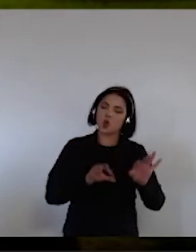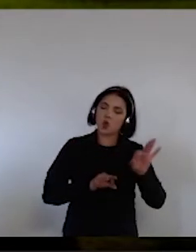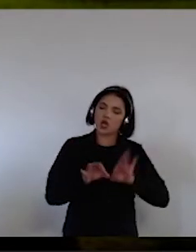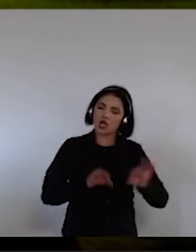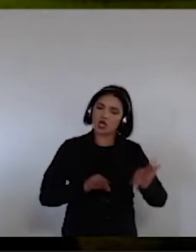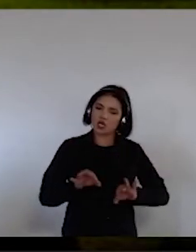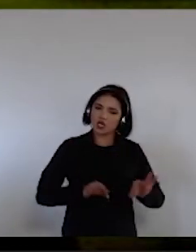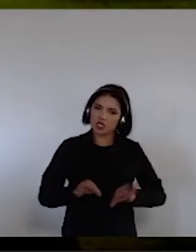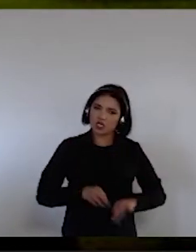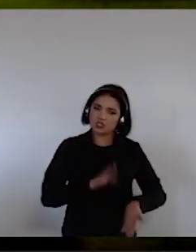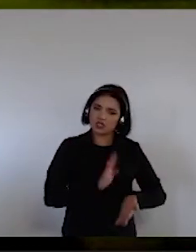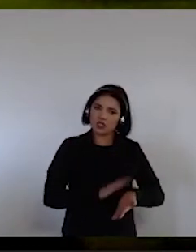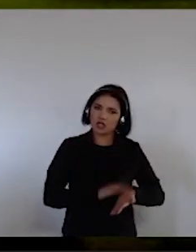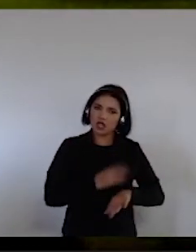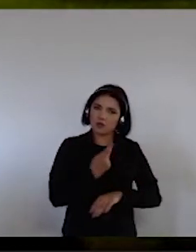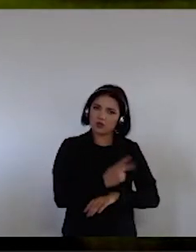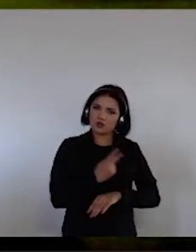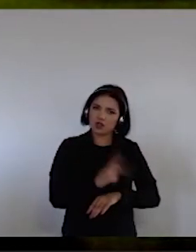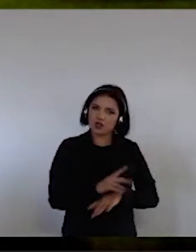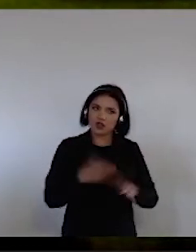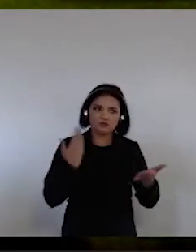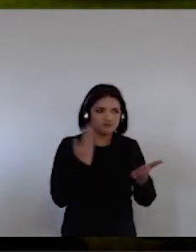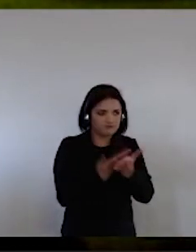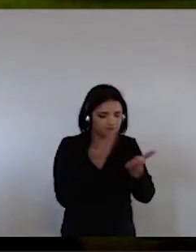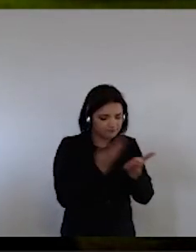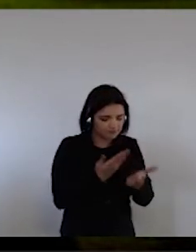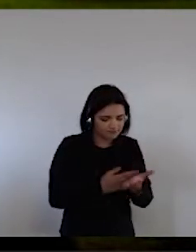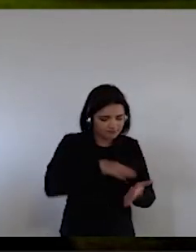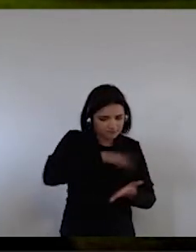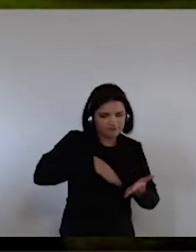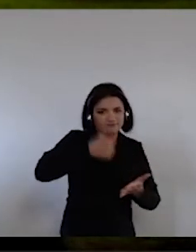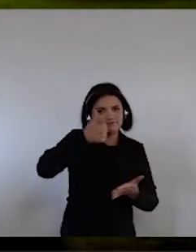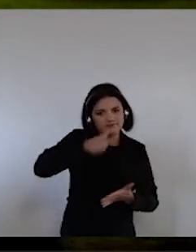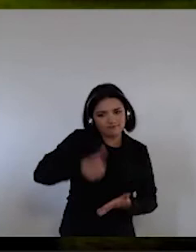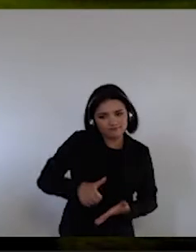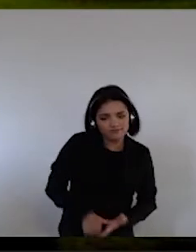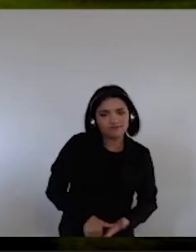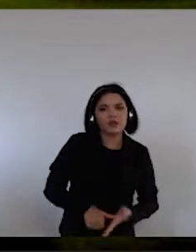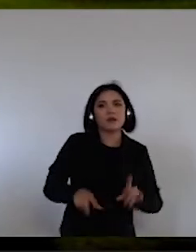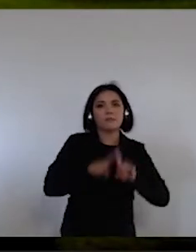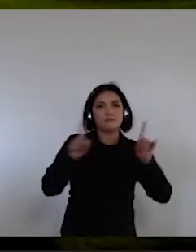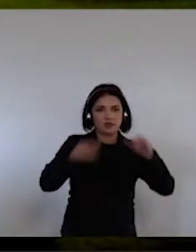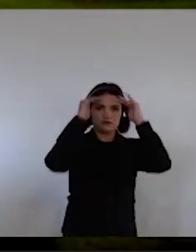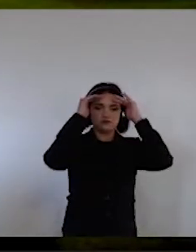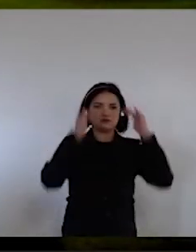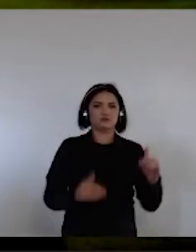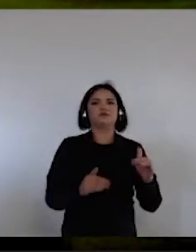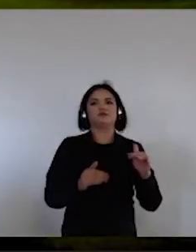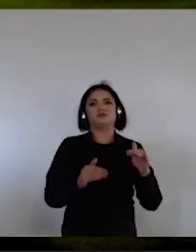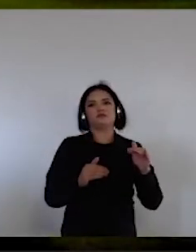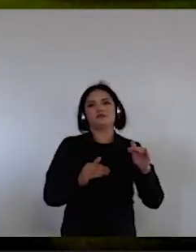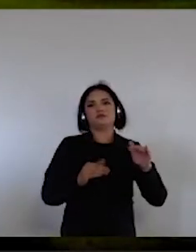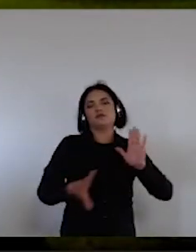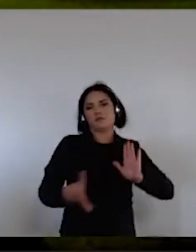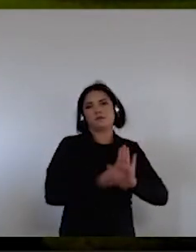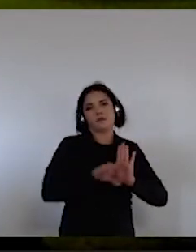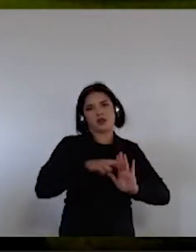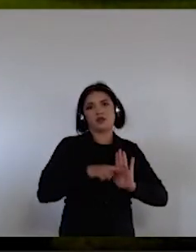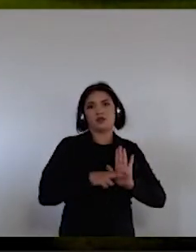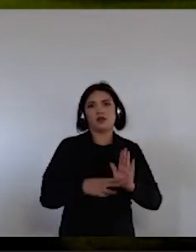veto, mas ele consegue vetar a conclusão de um julgamento quando esteja desalinhado com as suas